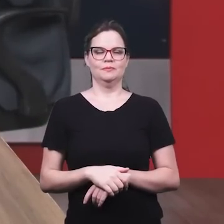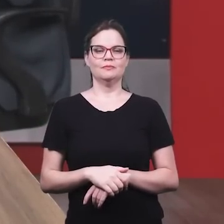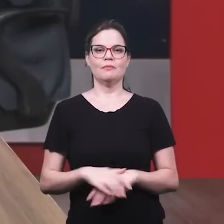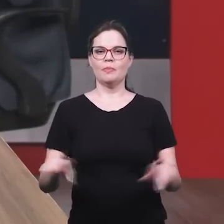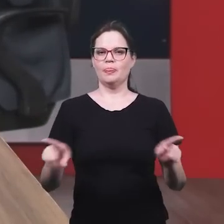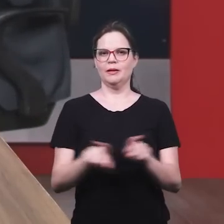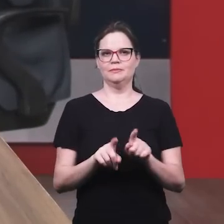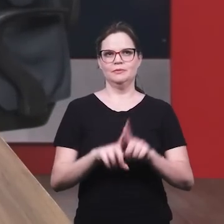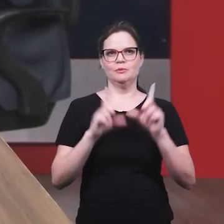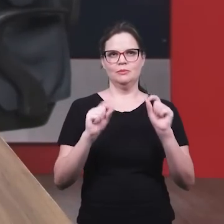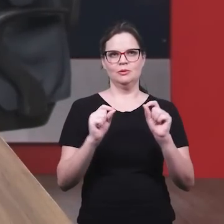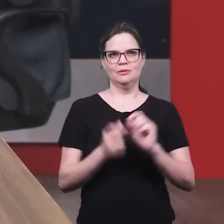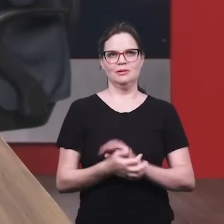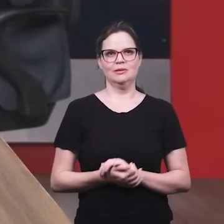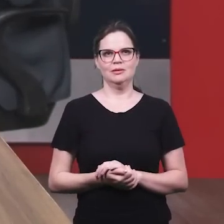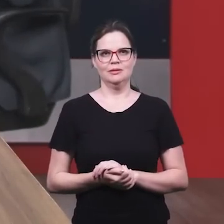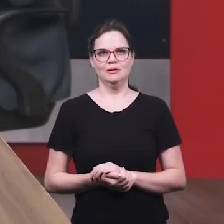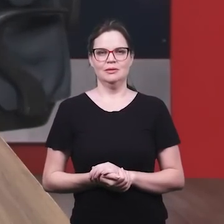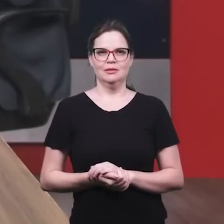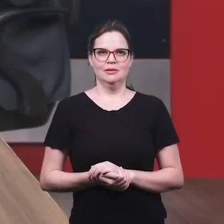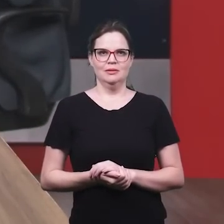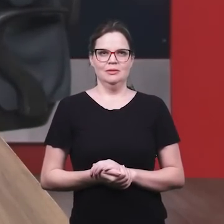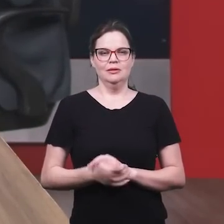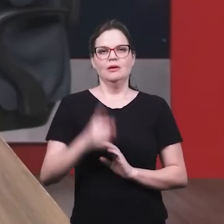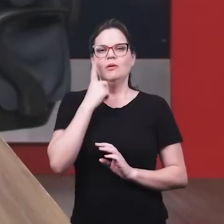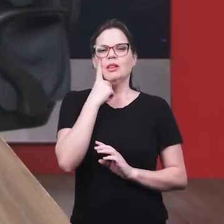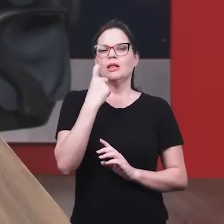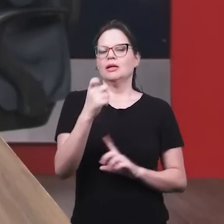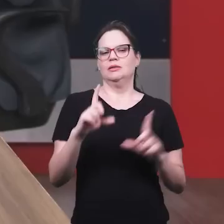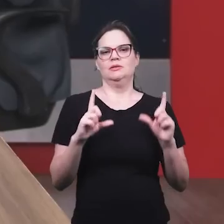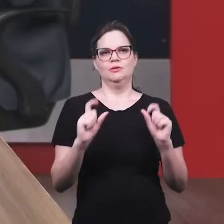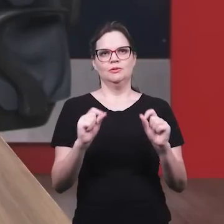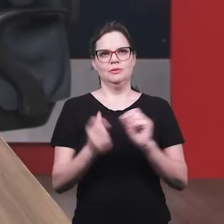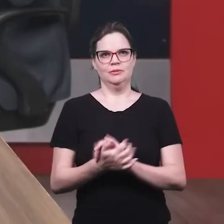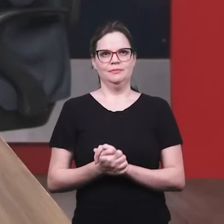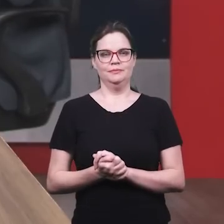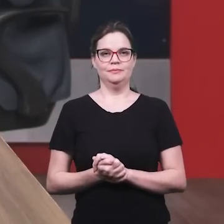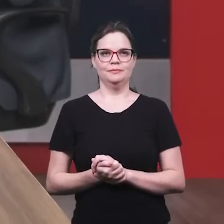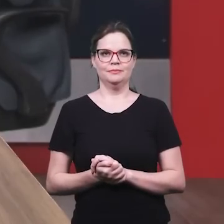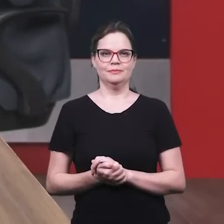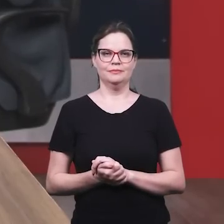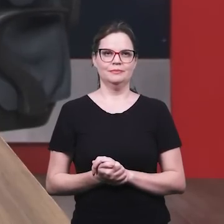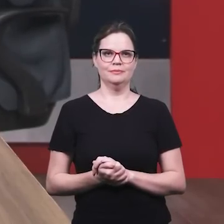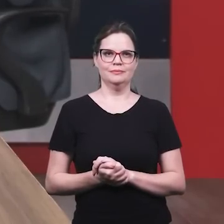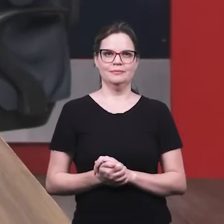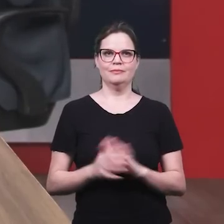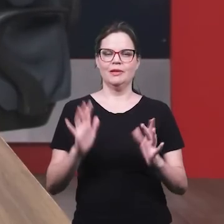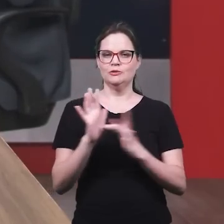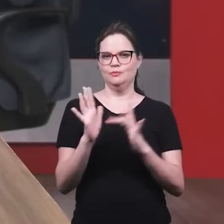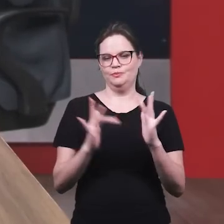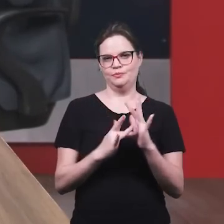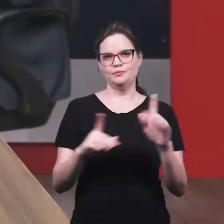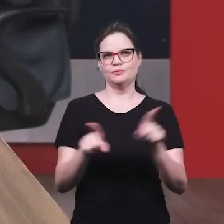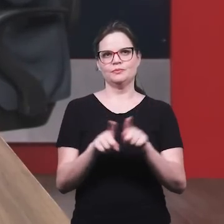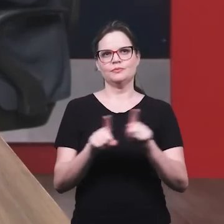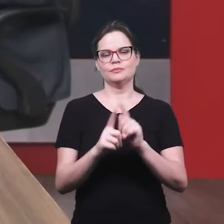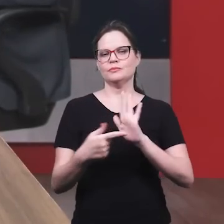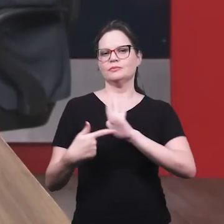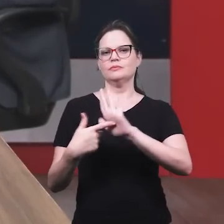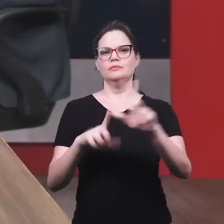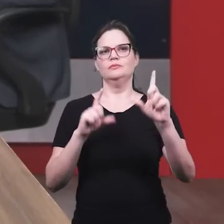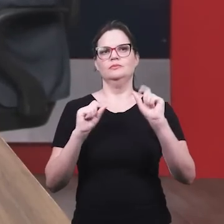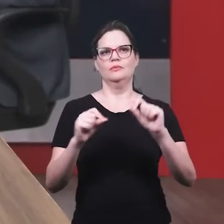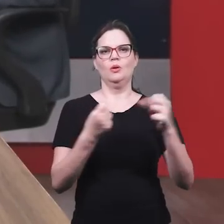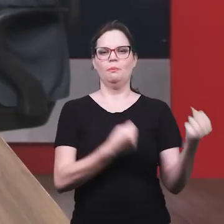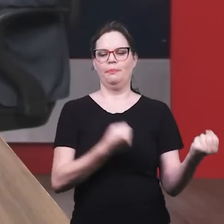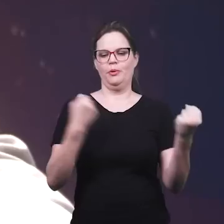aqui... Pode falar, pastor. Pode falar. O interessante aqui é que Jesus também ele faz uma situação que mostra a grandeza